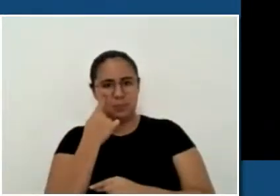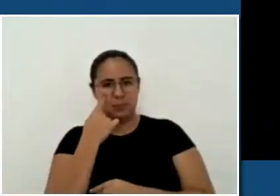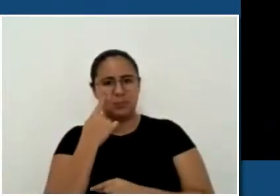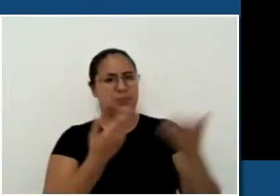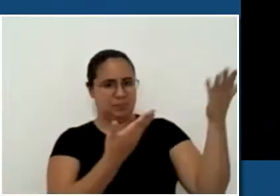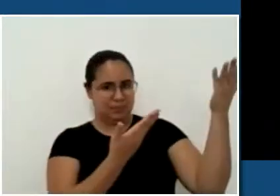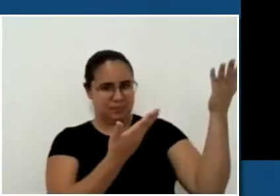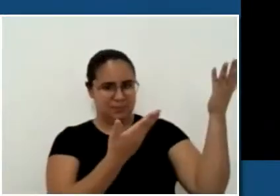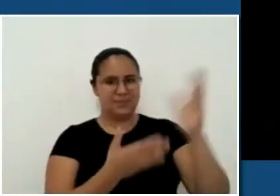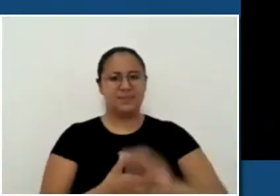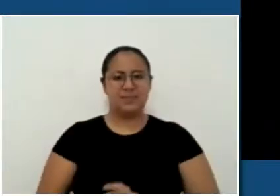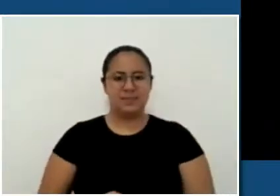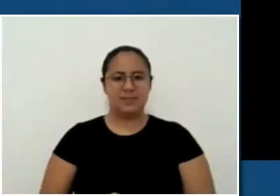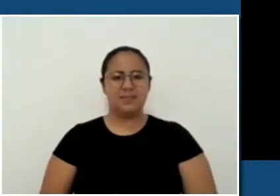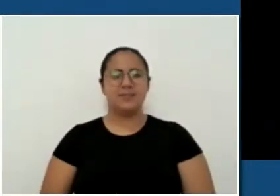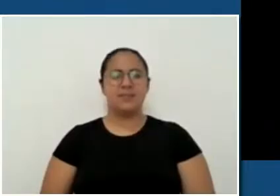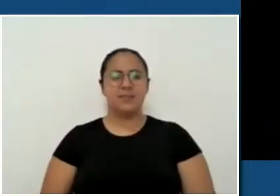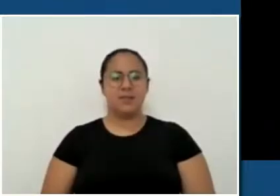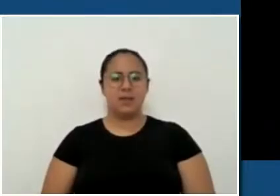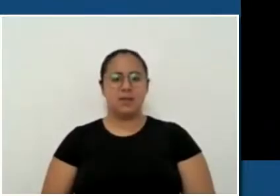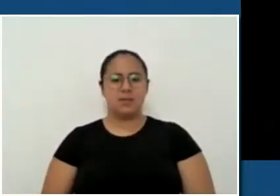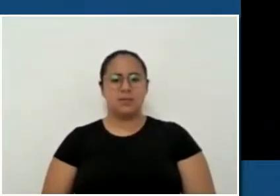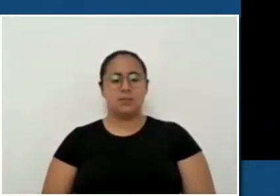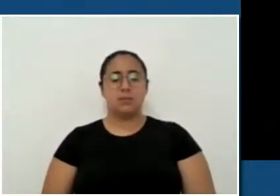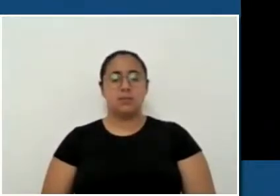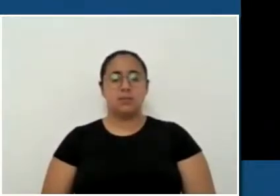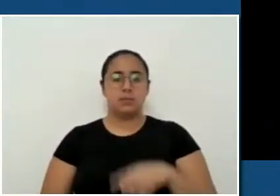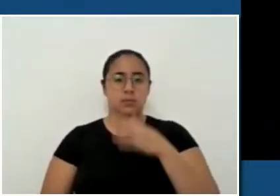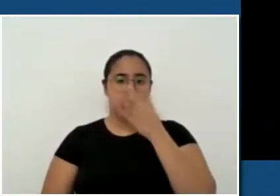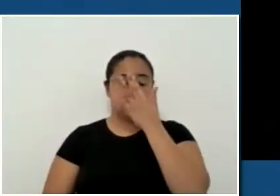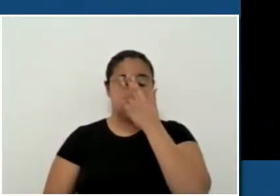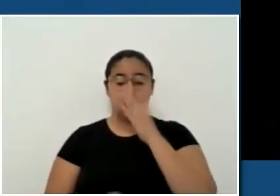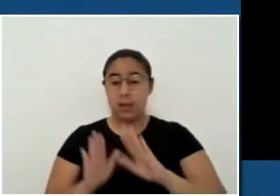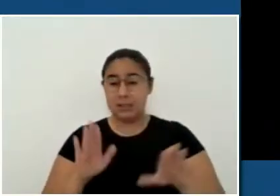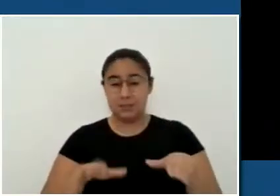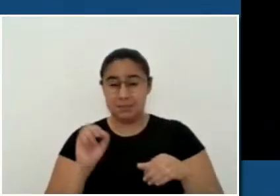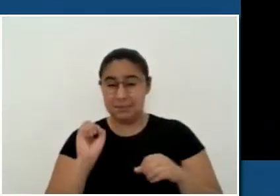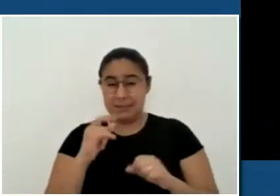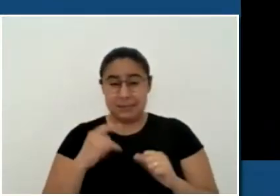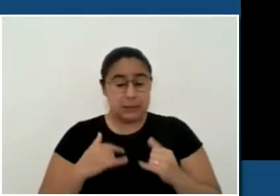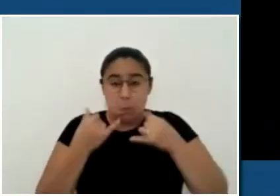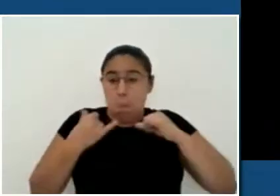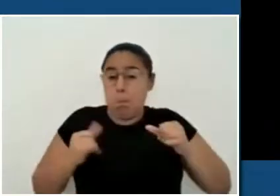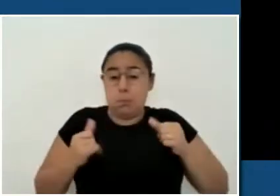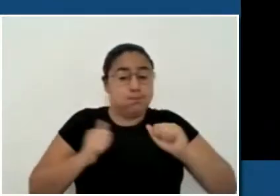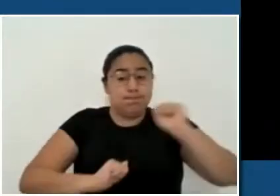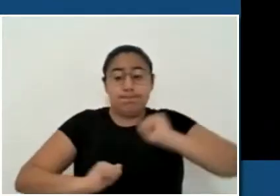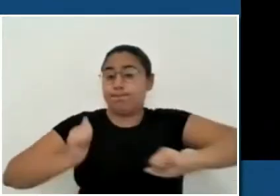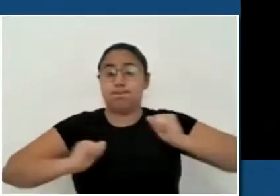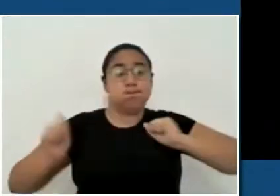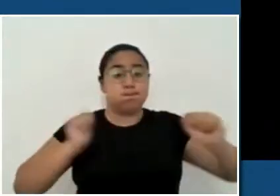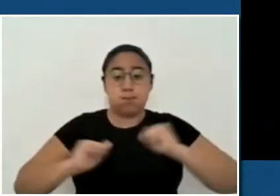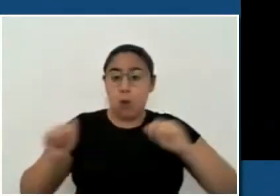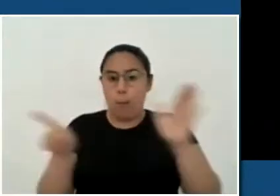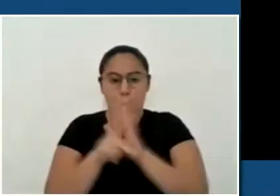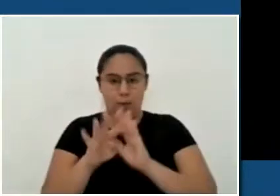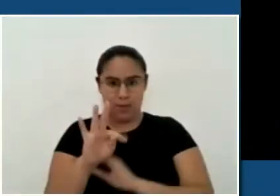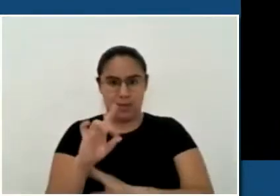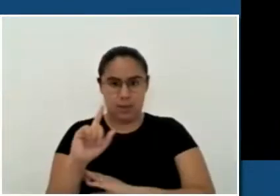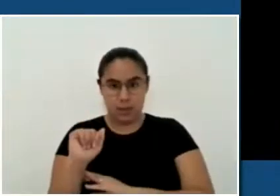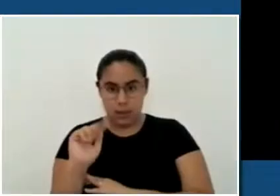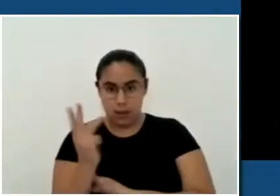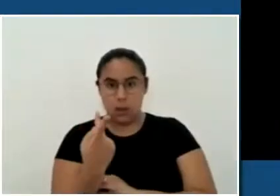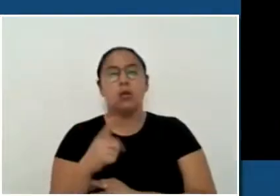guanfacina, também pode ser usado. E às vezes, quando tem uma agitação muito grande, associado ao déficit de atenção, você usa a risperidona ou